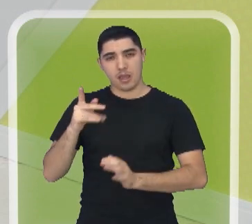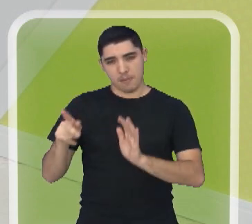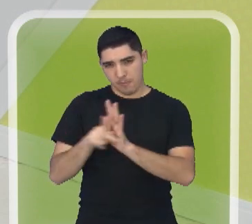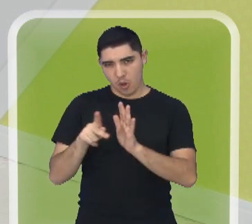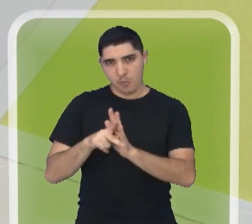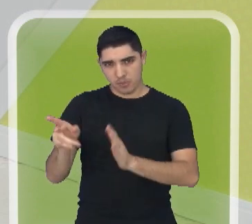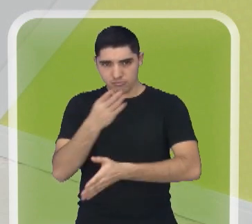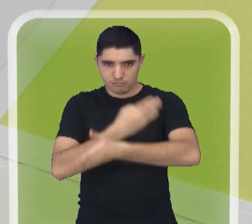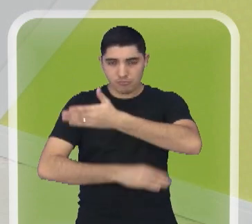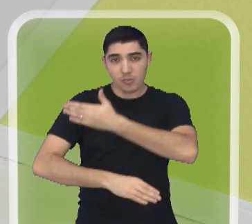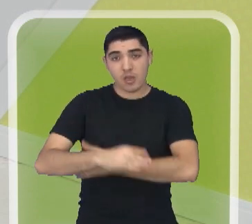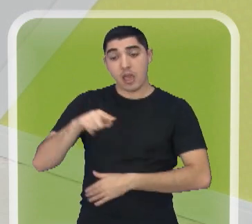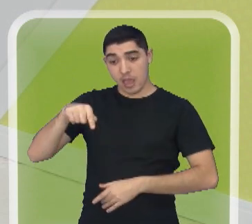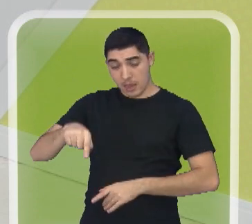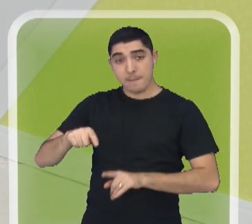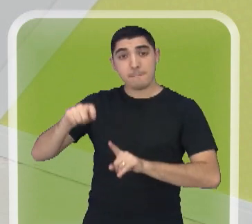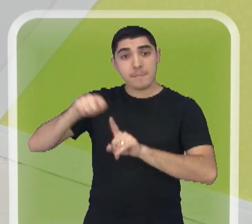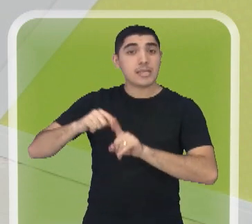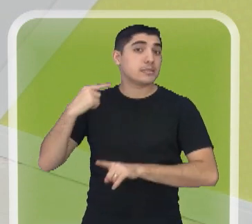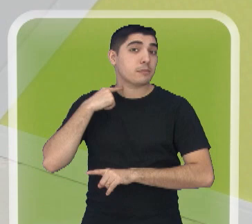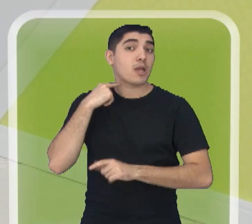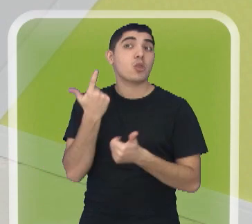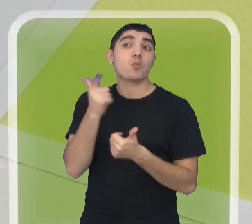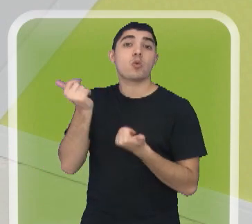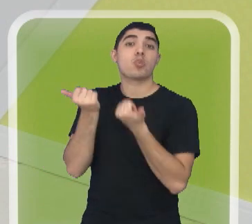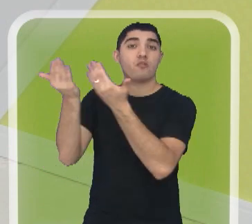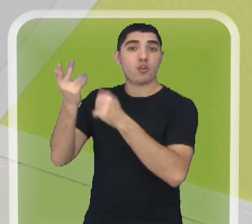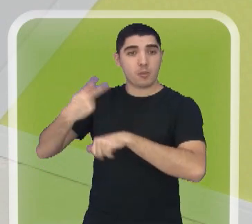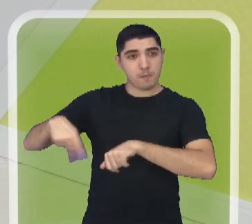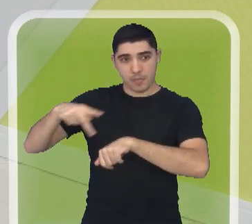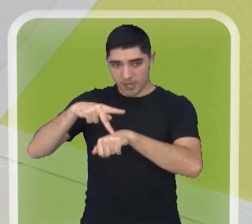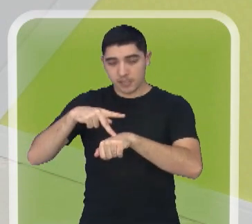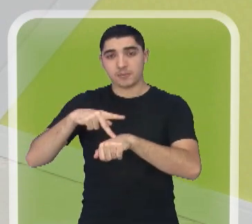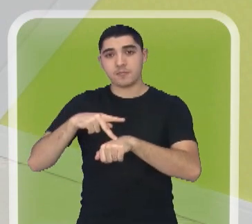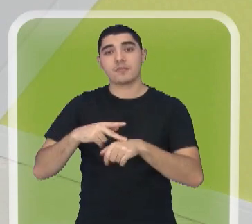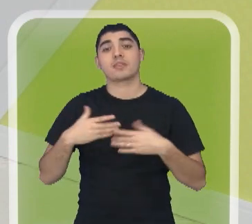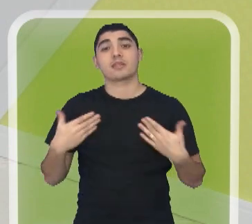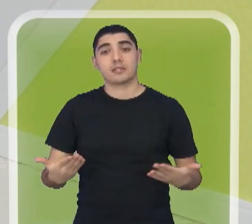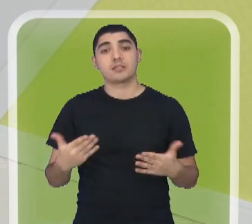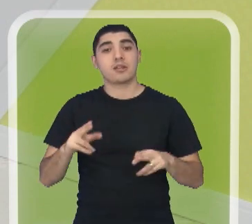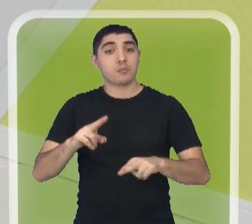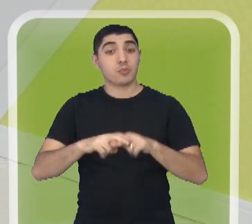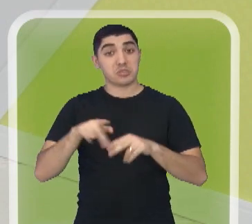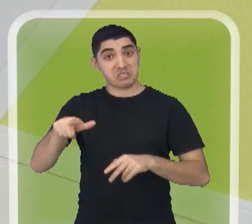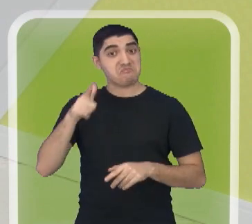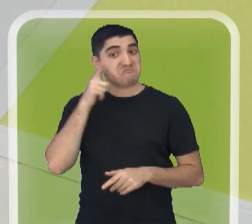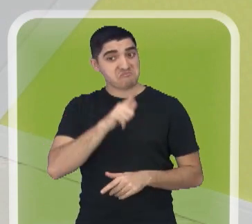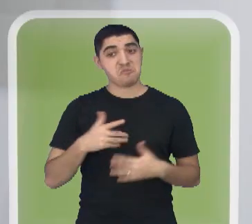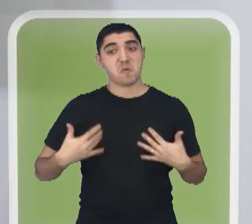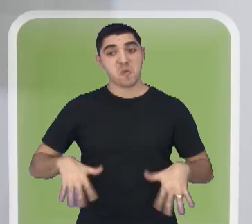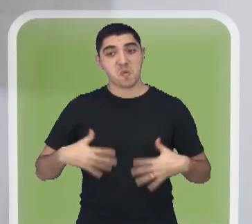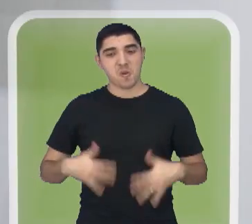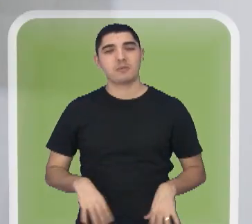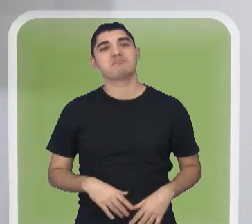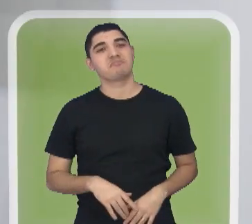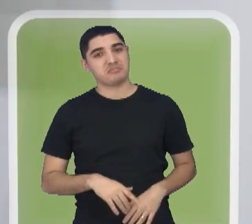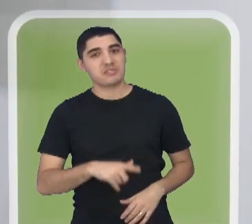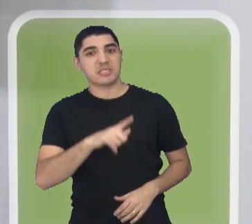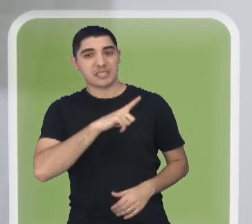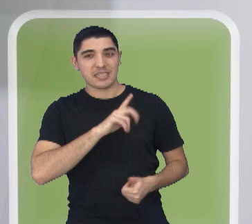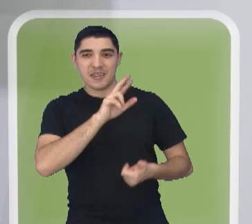no final deste mês de maio. É o Parakaratê. Já tem o karatê e agora o Parakaratê sendo destaque, Brunão. E cheio de sigla, né?